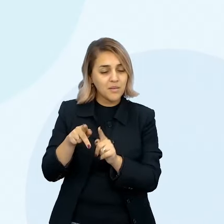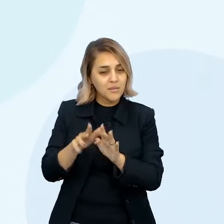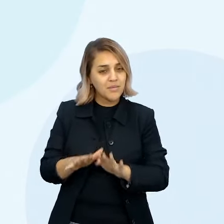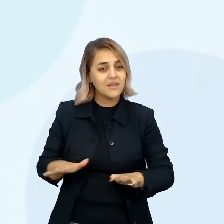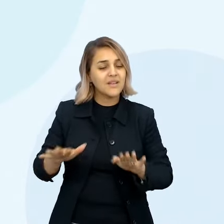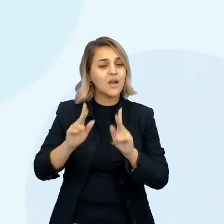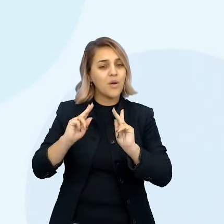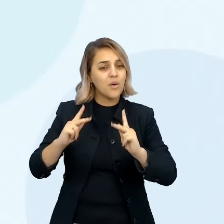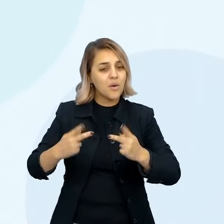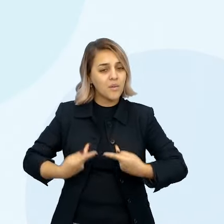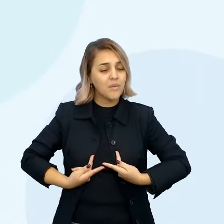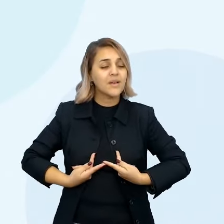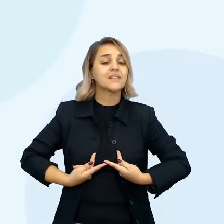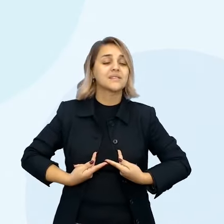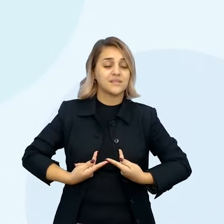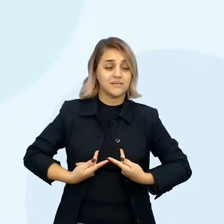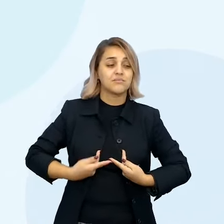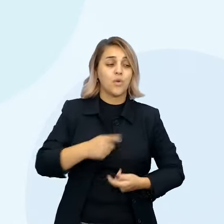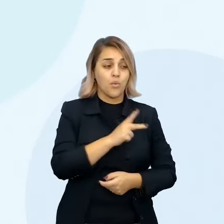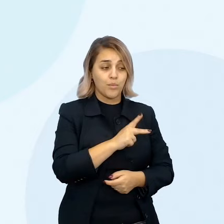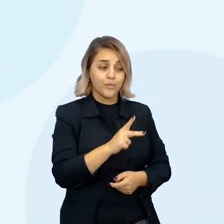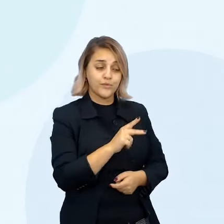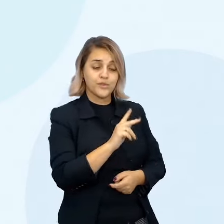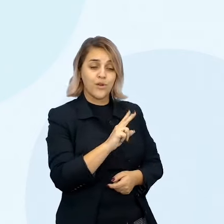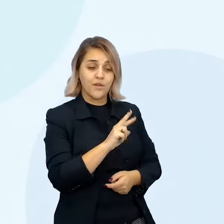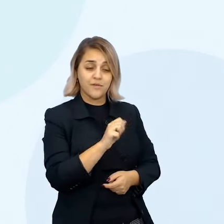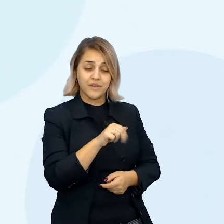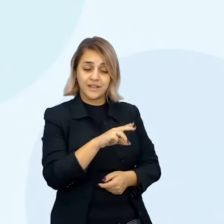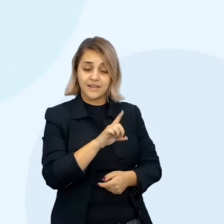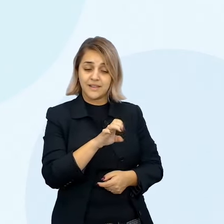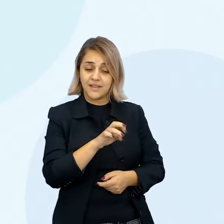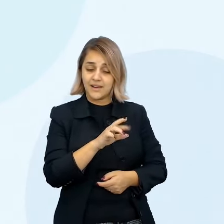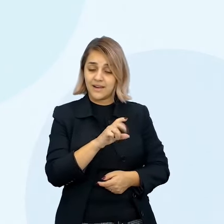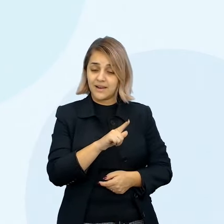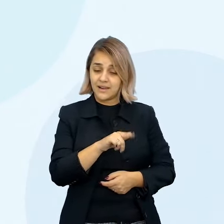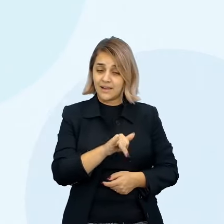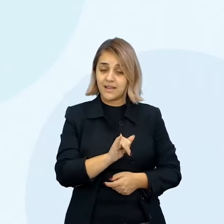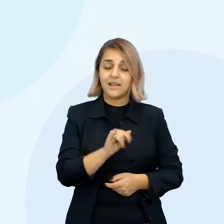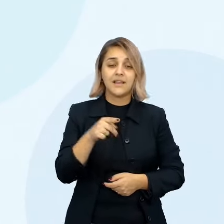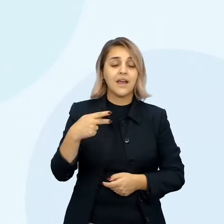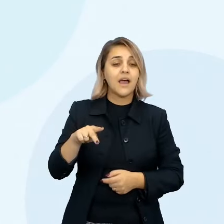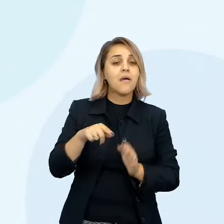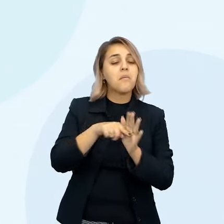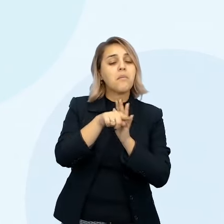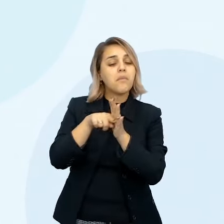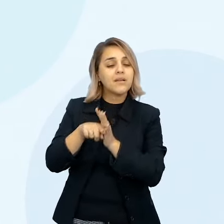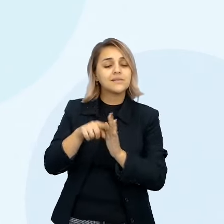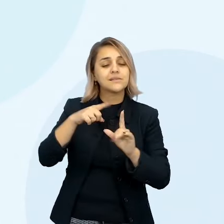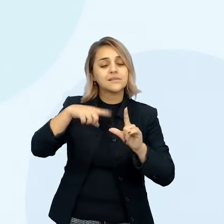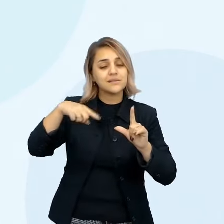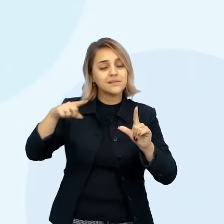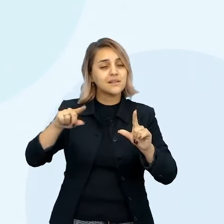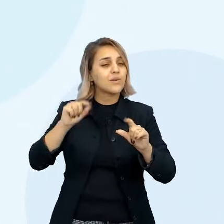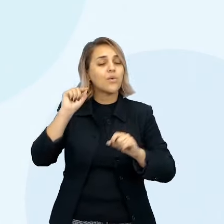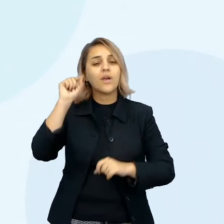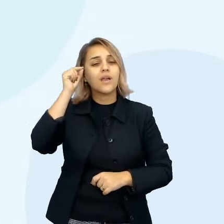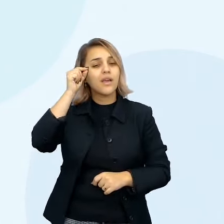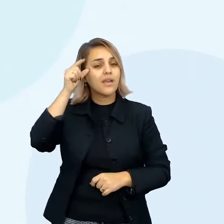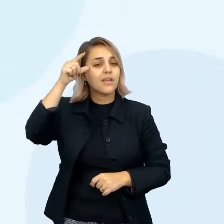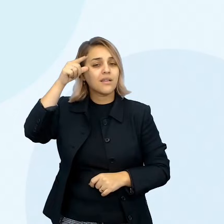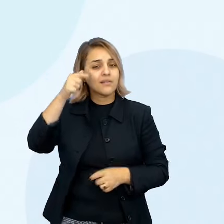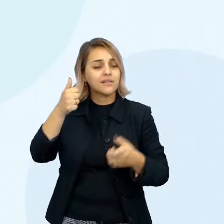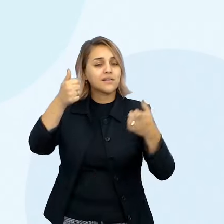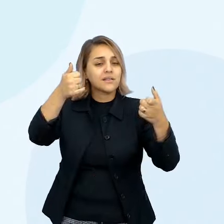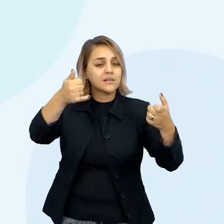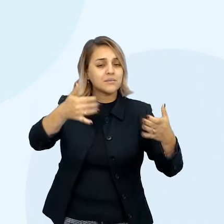professor Vanderlei falou, né, da pesquisa estatística. A ideia da atividade 4 desse componente é falar sobre,